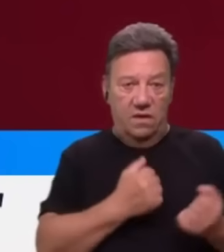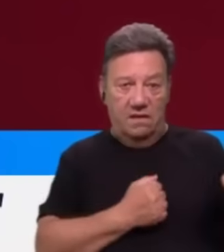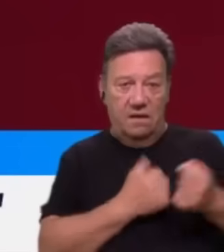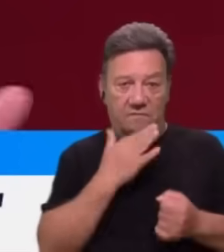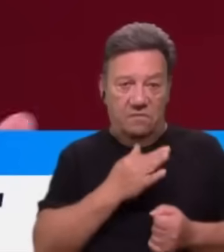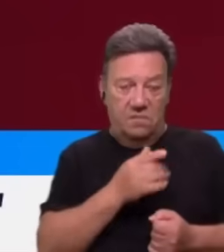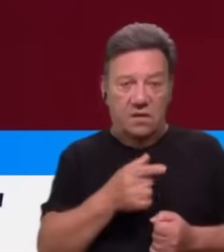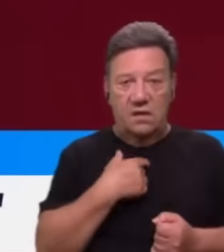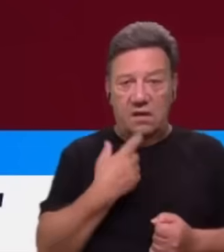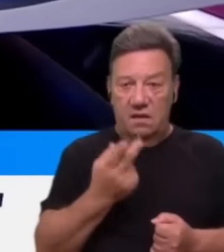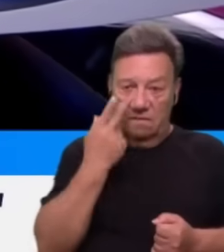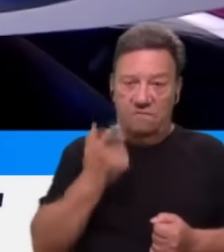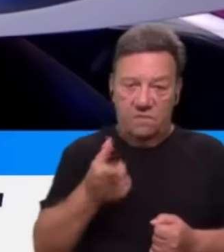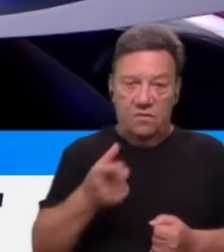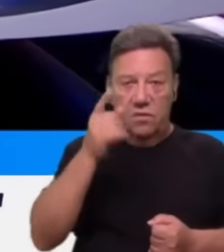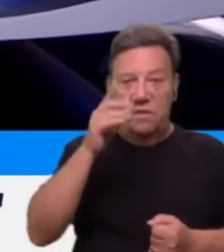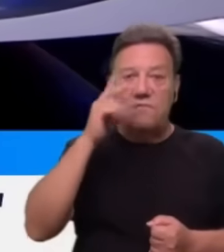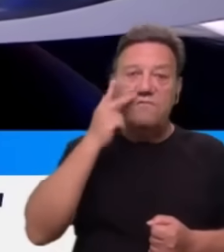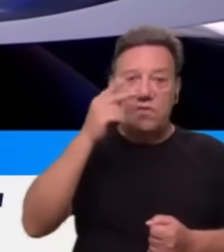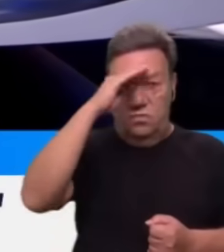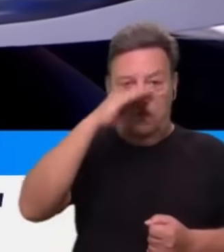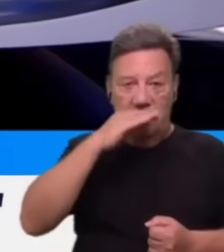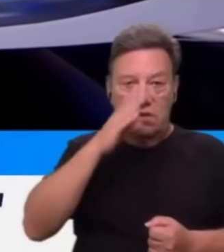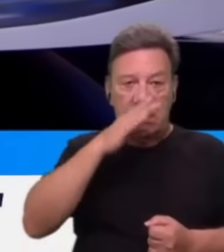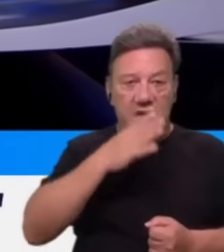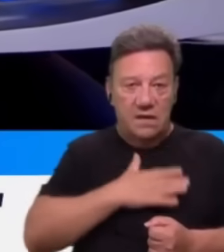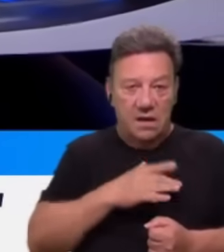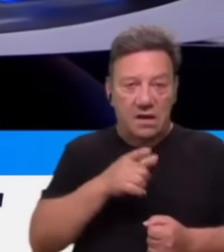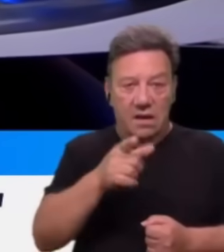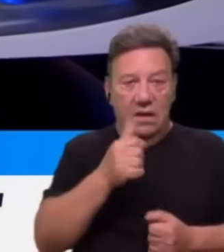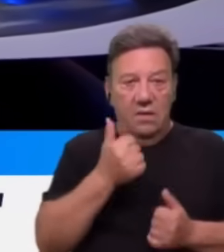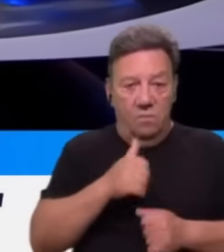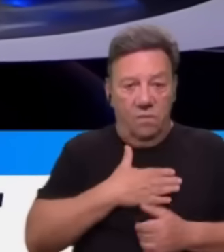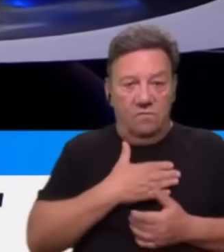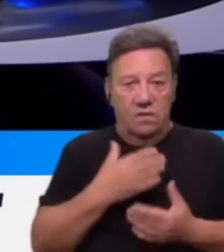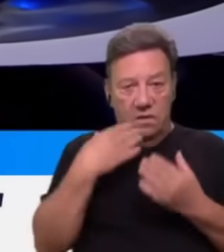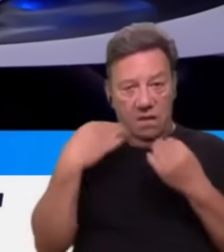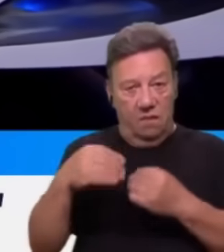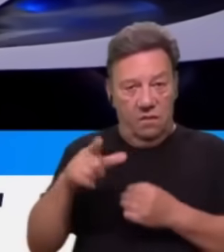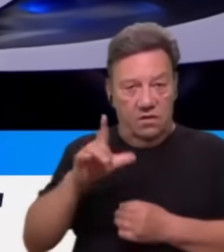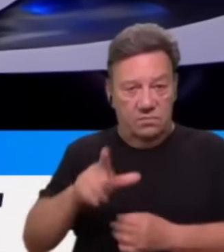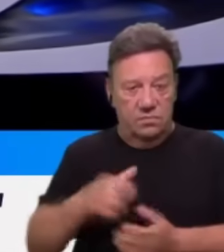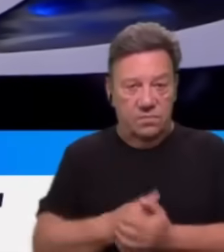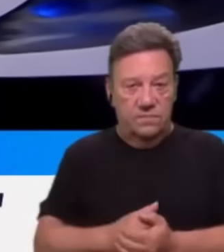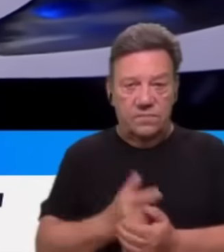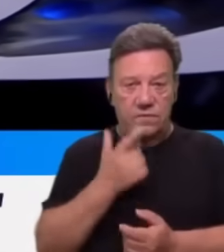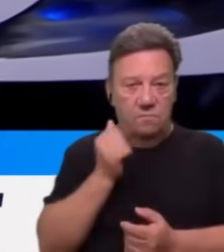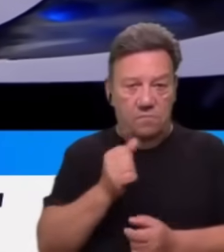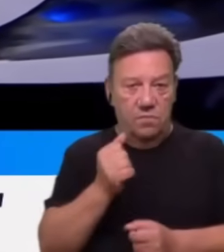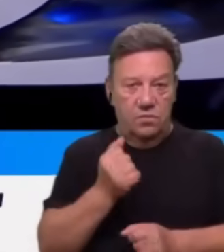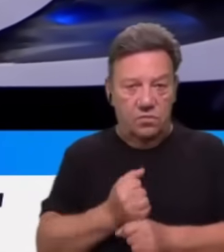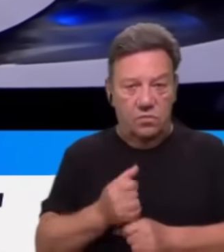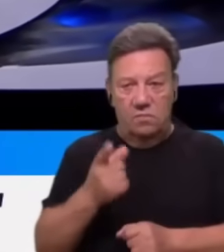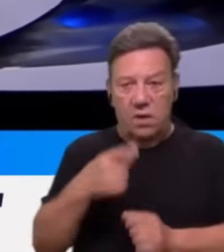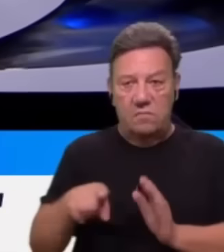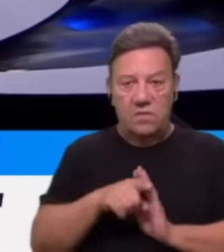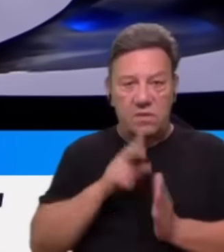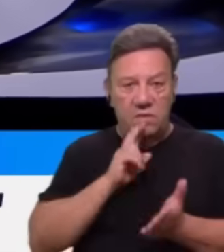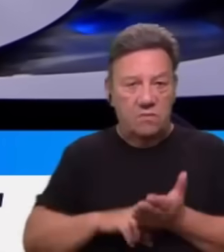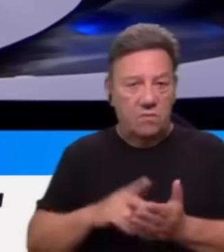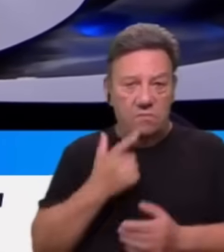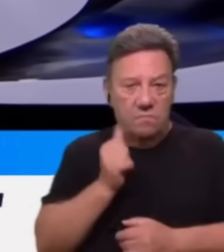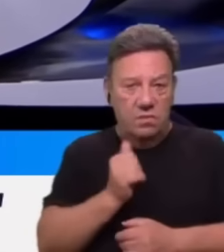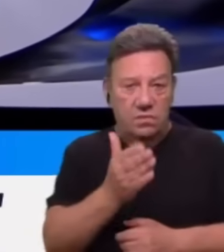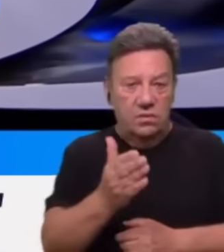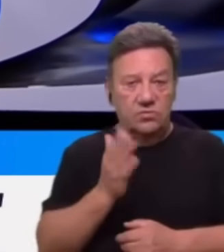a família e que estão a viver num quarto Se quiserem por pessoa boa vontade de dar aulas em Lisboa bom não pode ser tomado uma medida concreta vamos